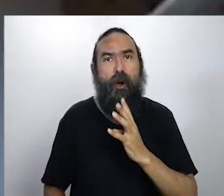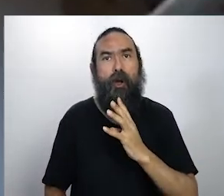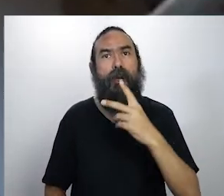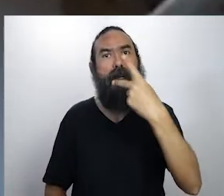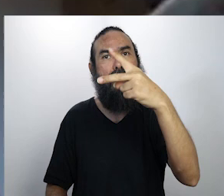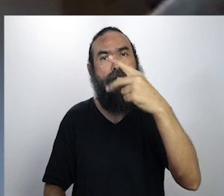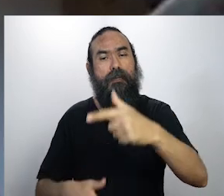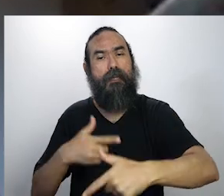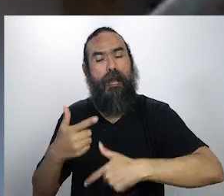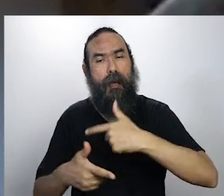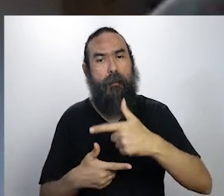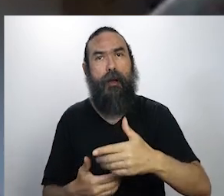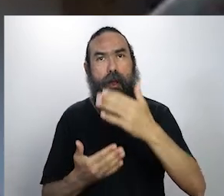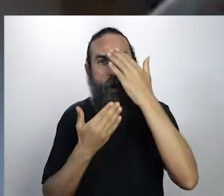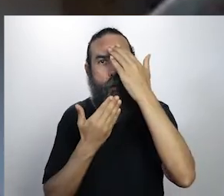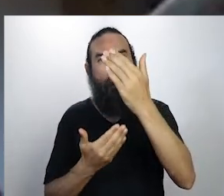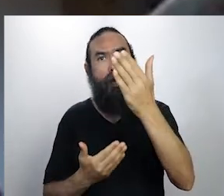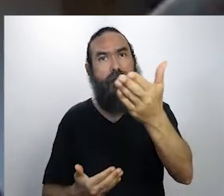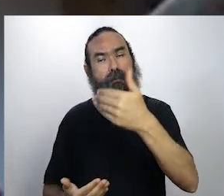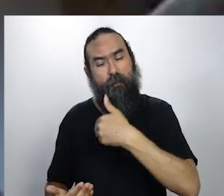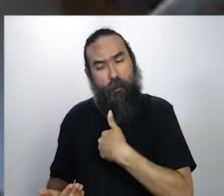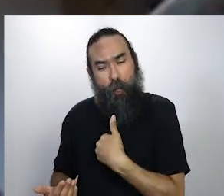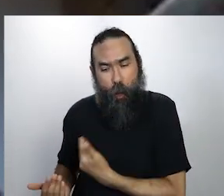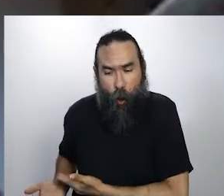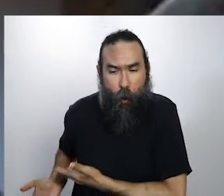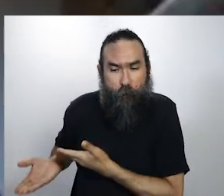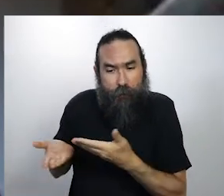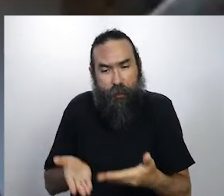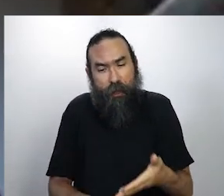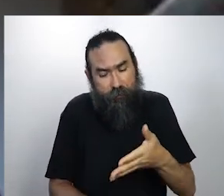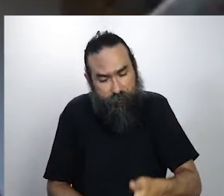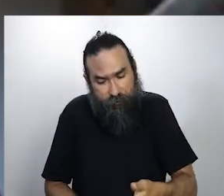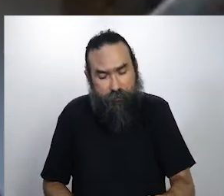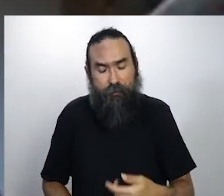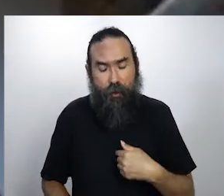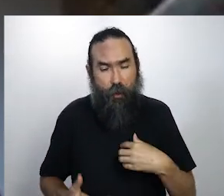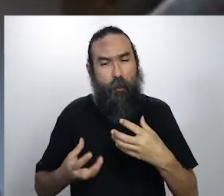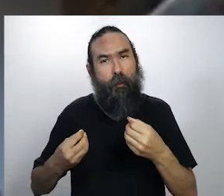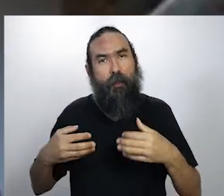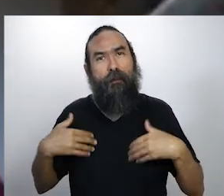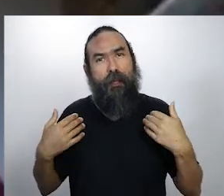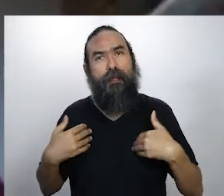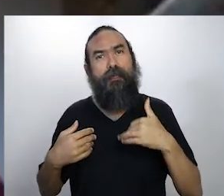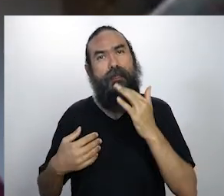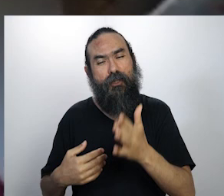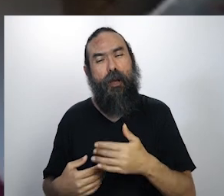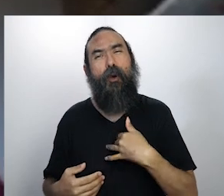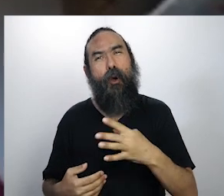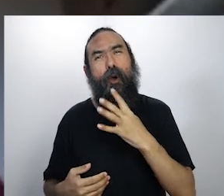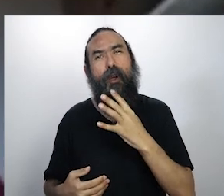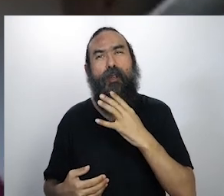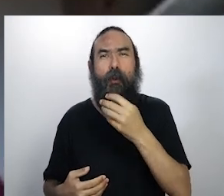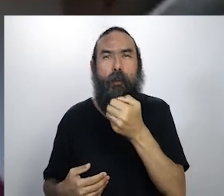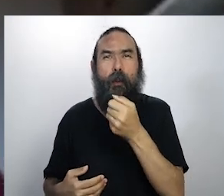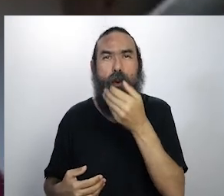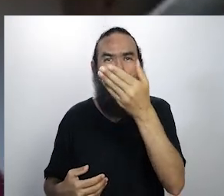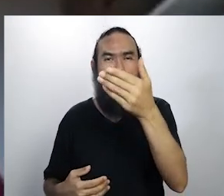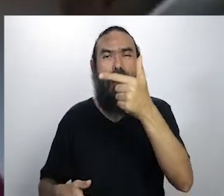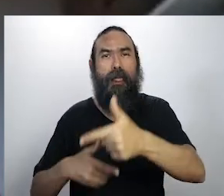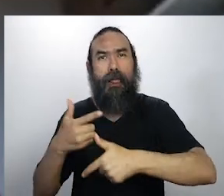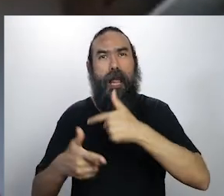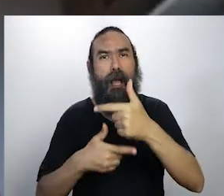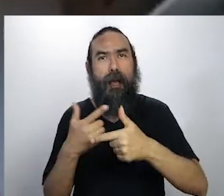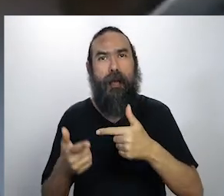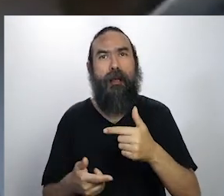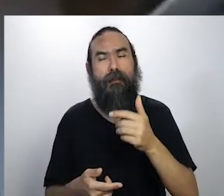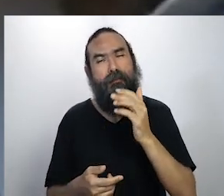um pouco desse trabalho, né? Agradeço o convite, eu fiquei muito feliz, né? Eu conheci um pouco já do trabalho pelo